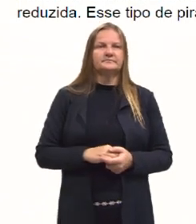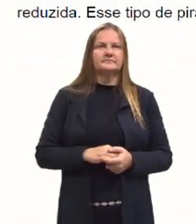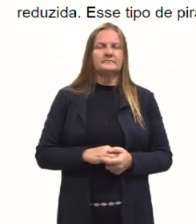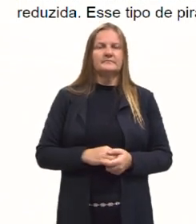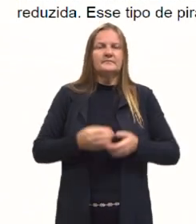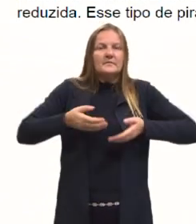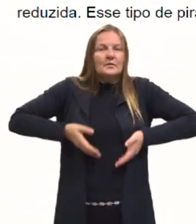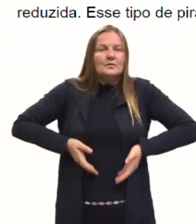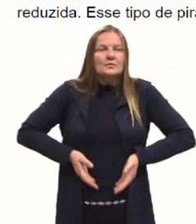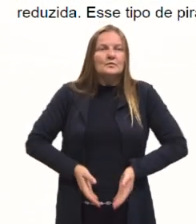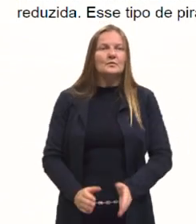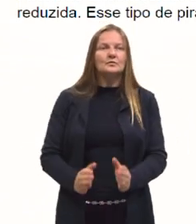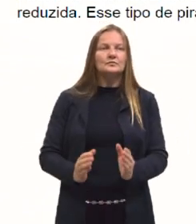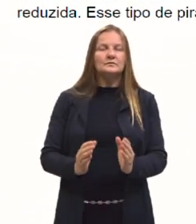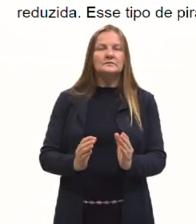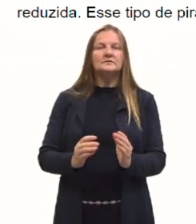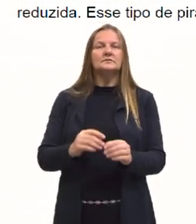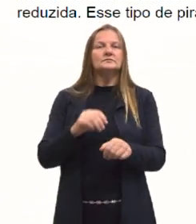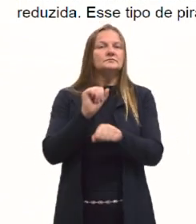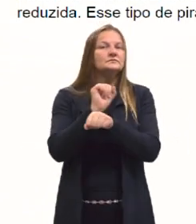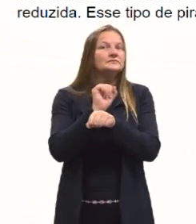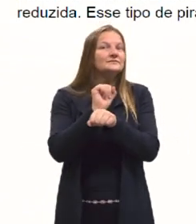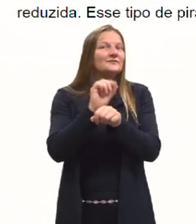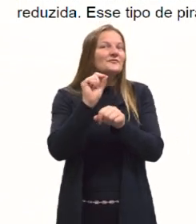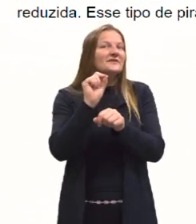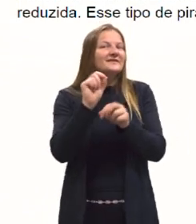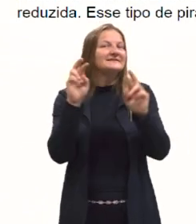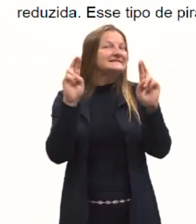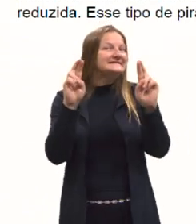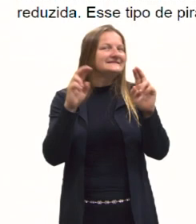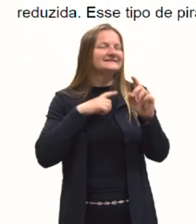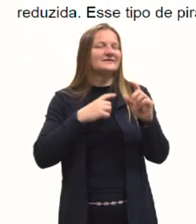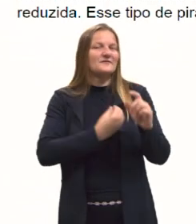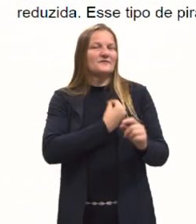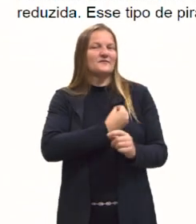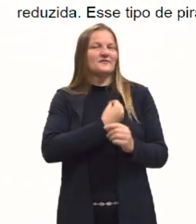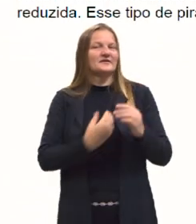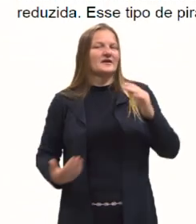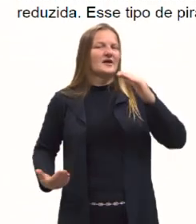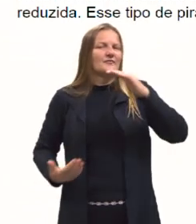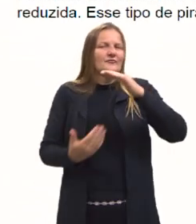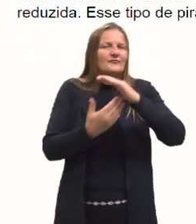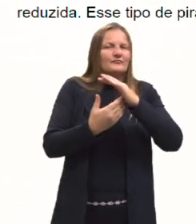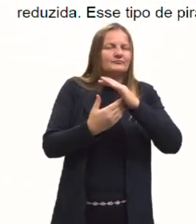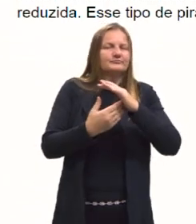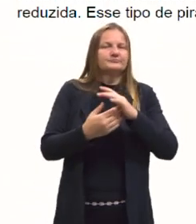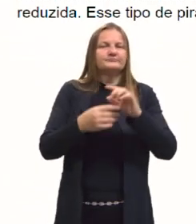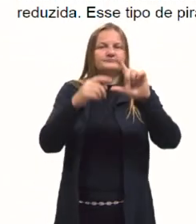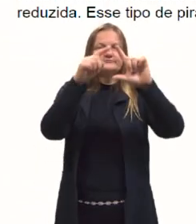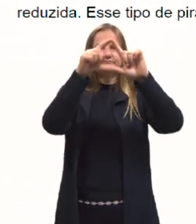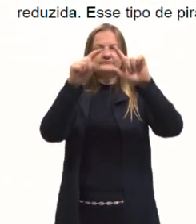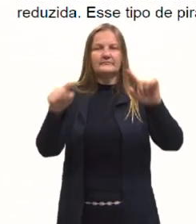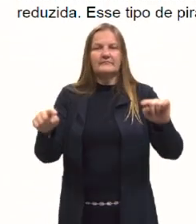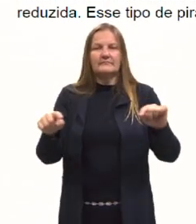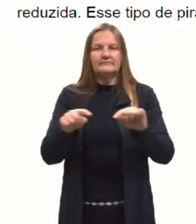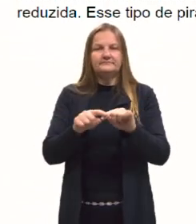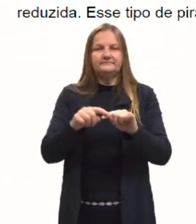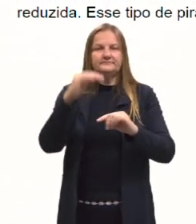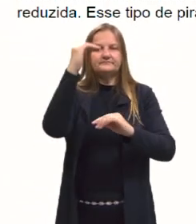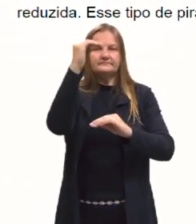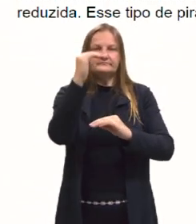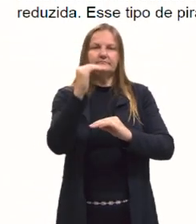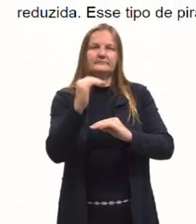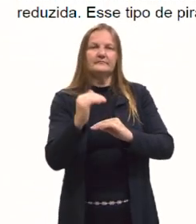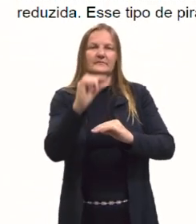quando tu nasce né espera-se que tu tenha essa expectativa de vida e vai aparecer na pirâmide etária né